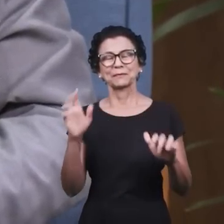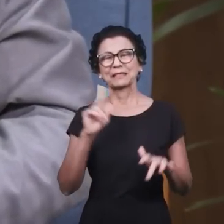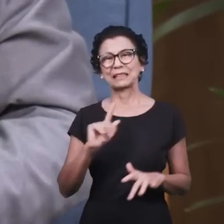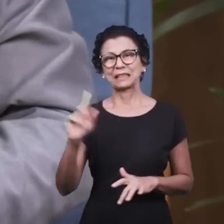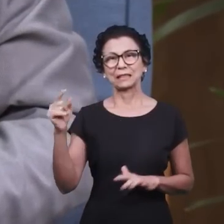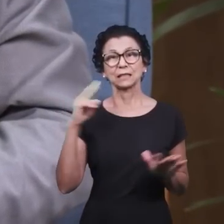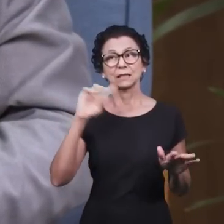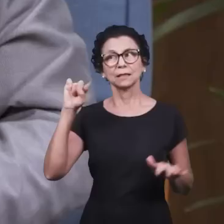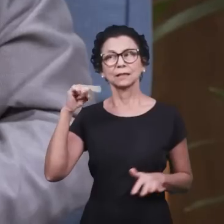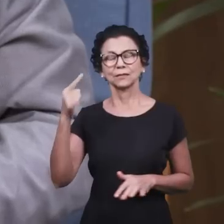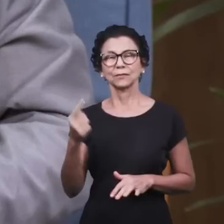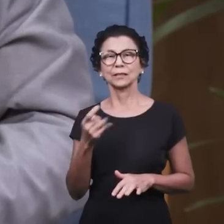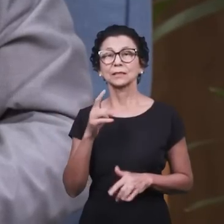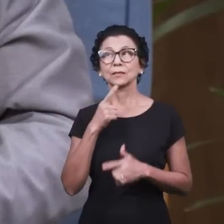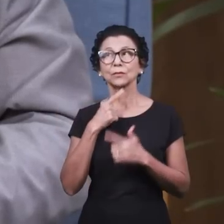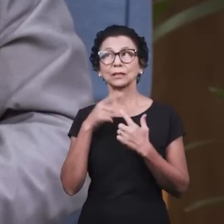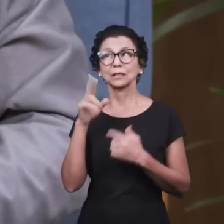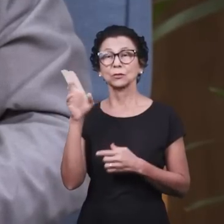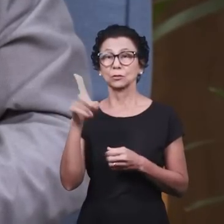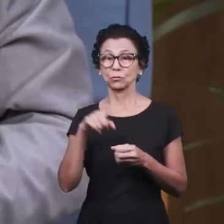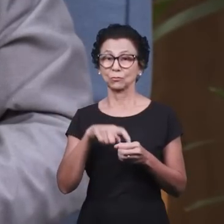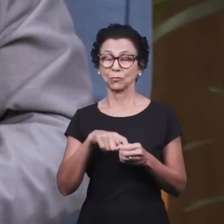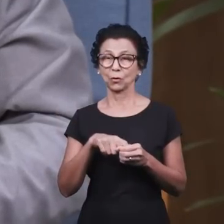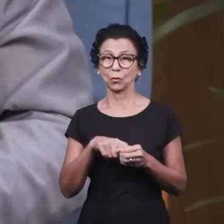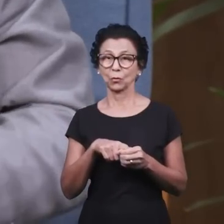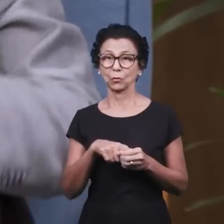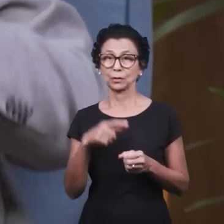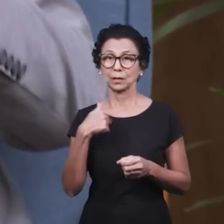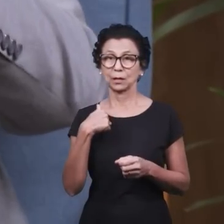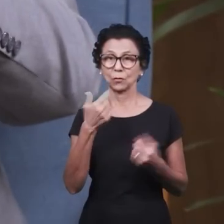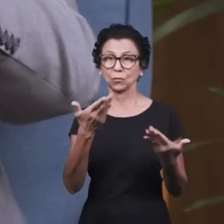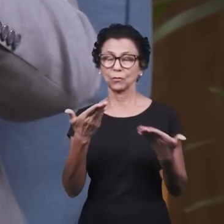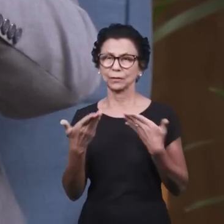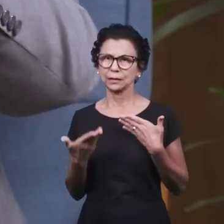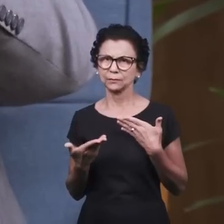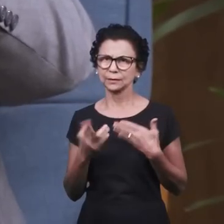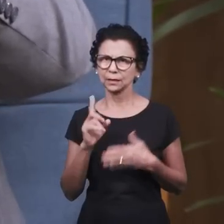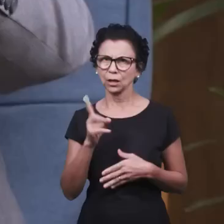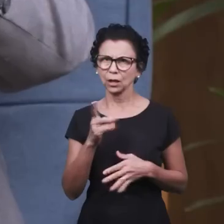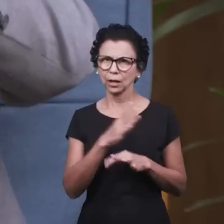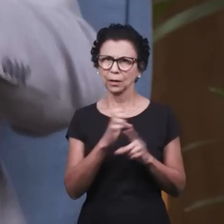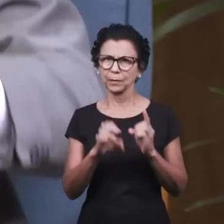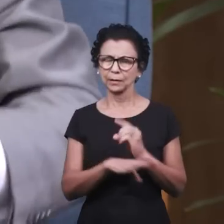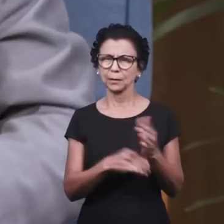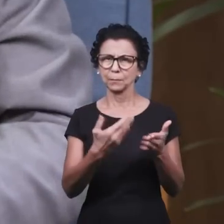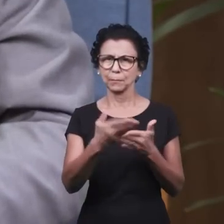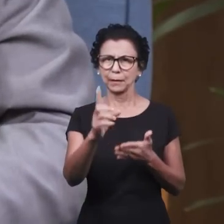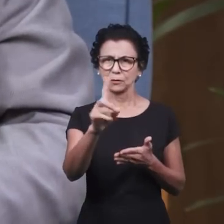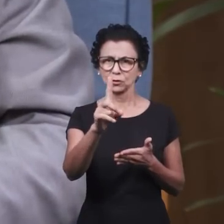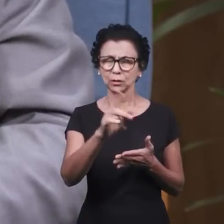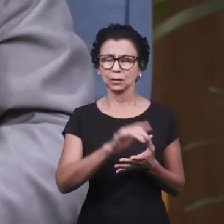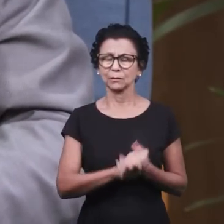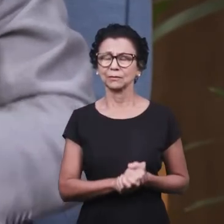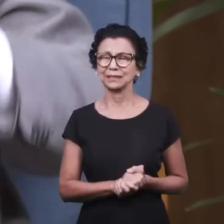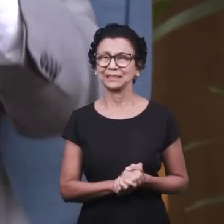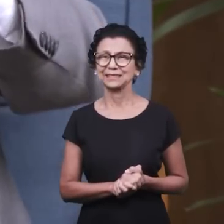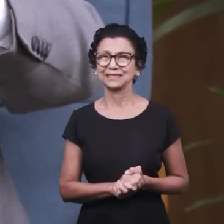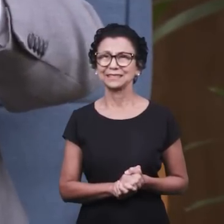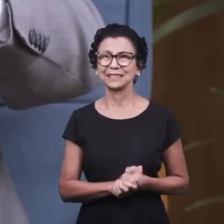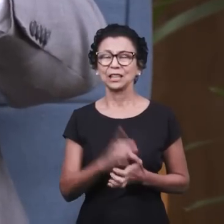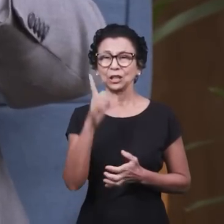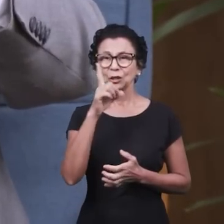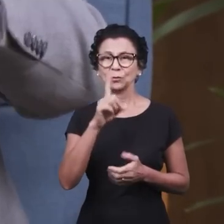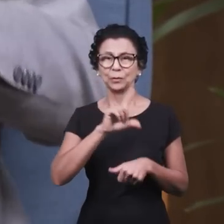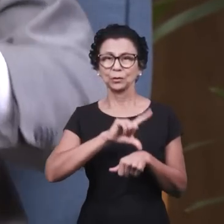Anunciando o Evangelho Eterno. Na semana que vem, se Deus quiser, estaremos de volta e eu convido você a não perder a Escola Bíblica Dominical da Igreja Cristã Maranata